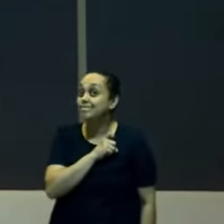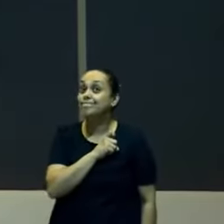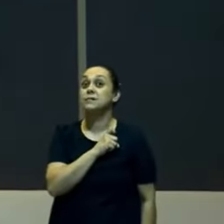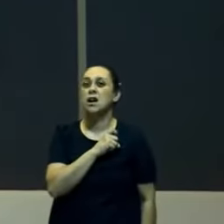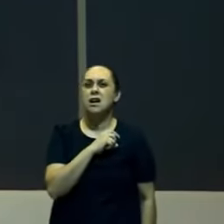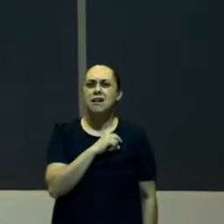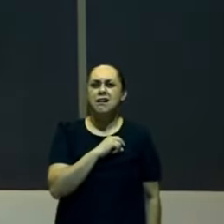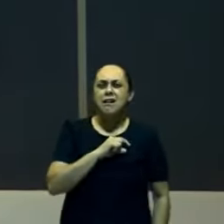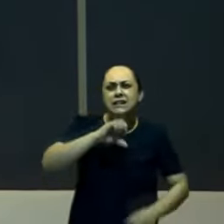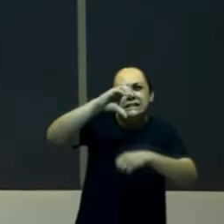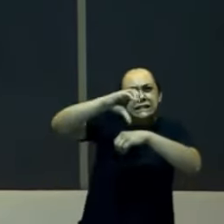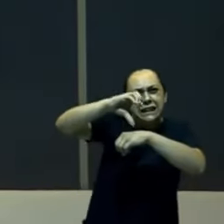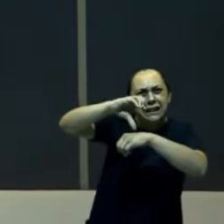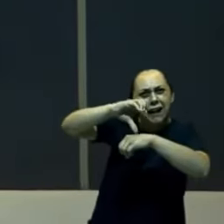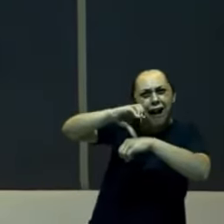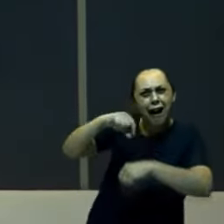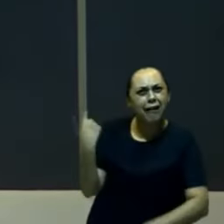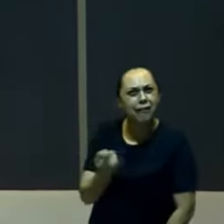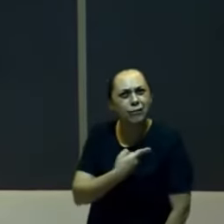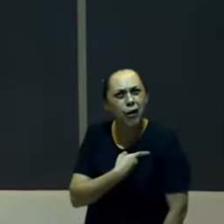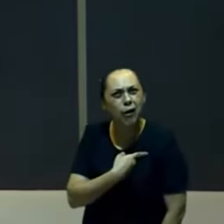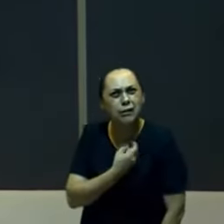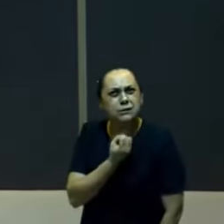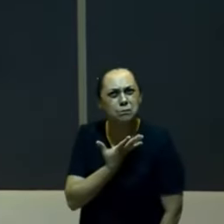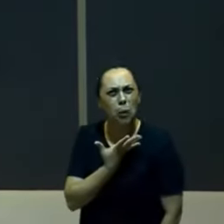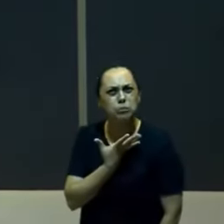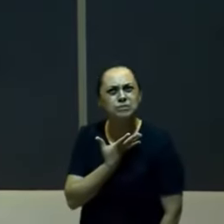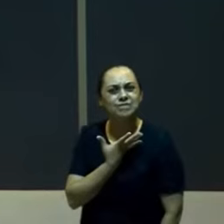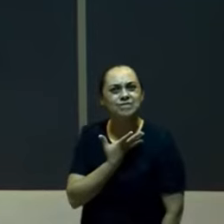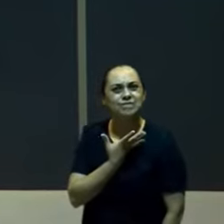Nós não somos generosos. O generoso,